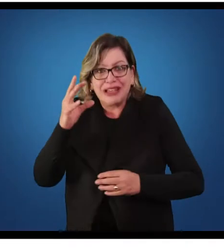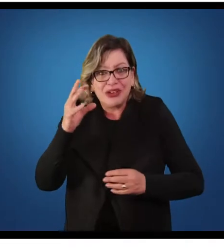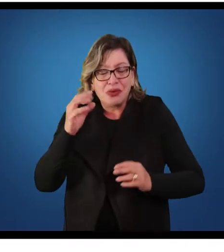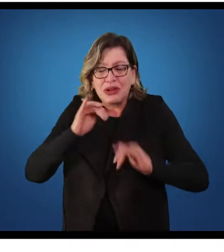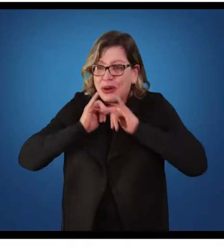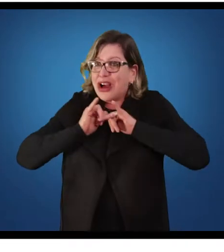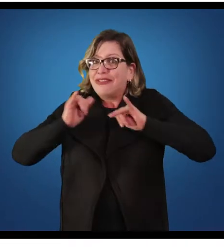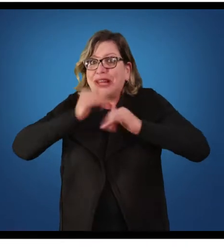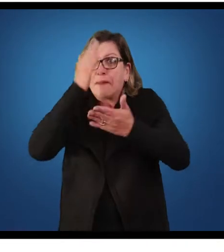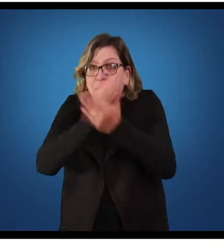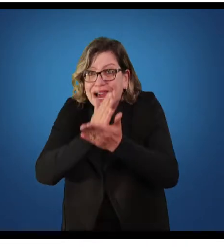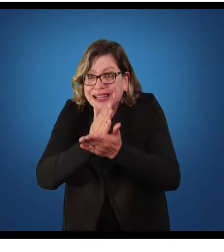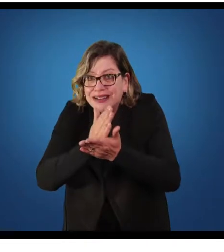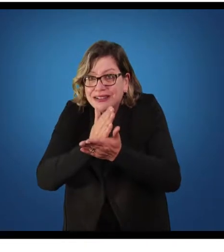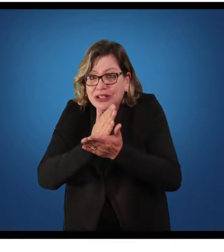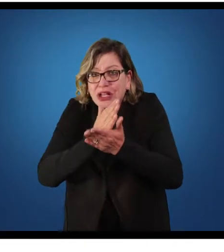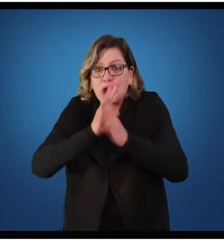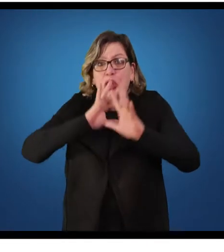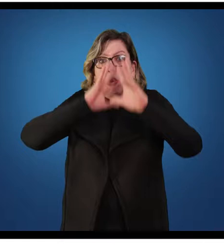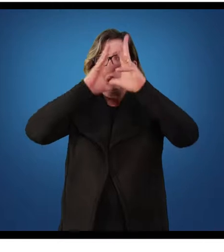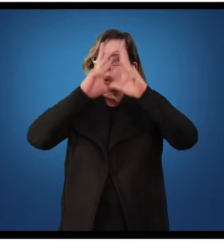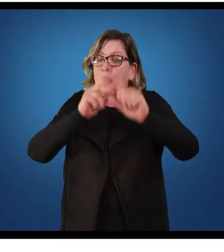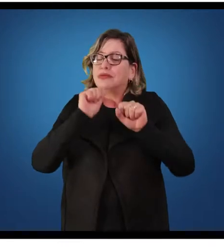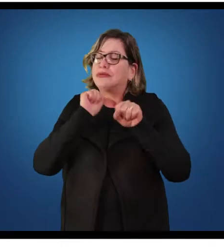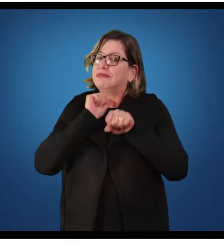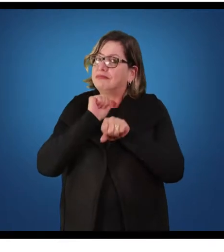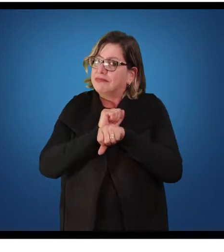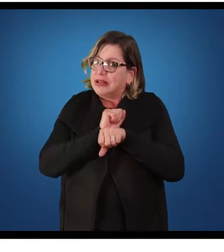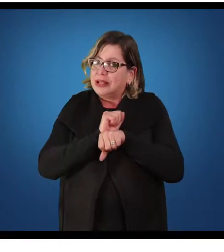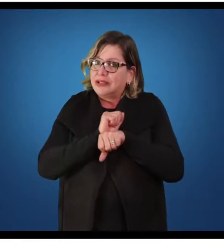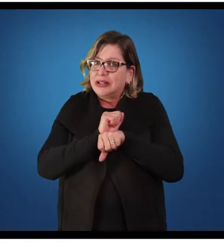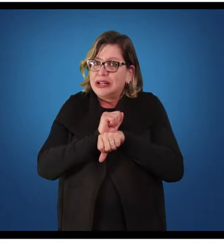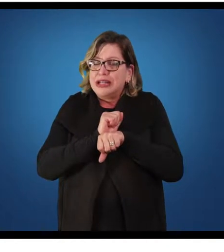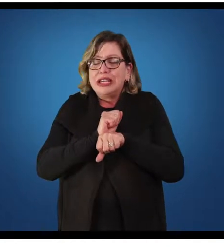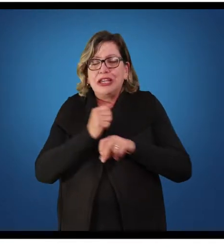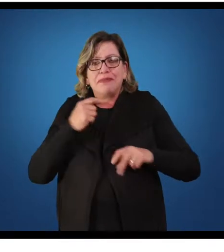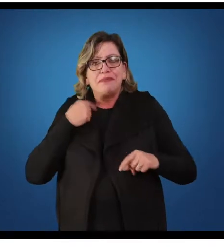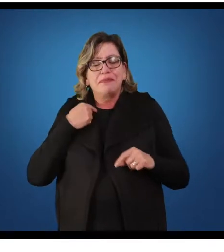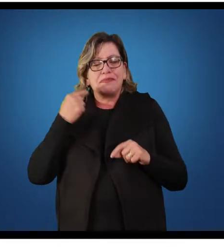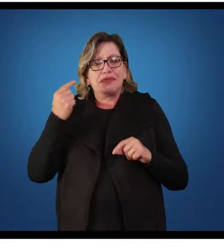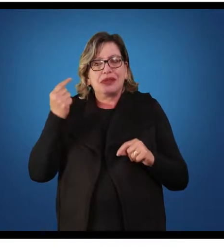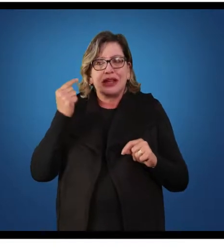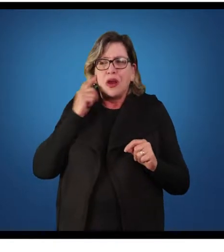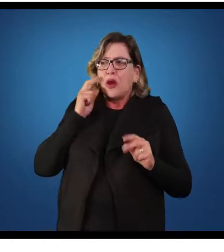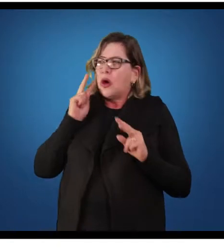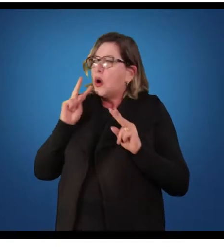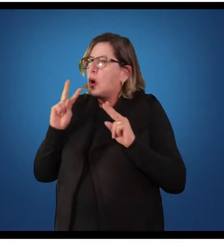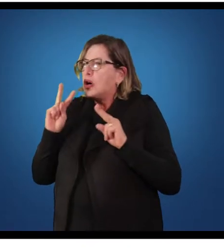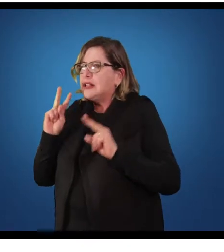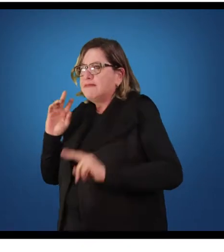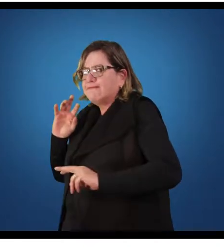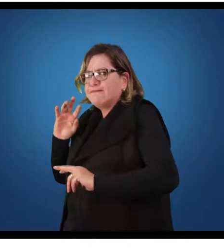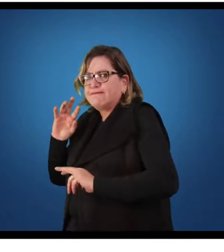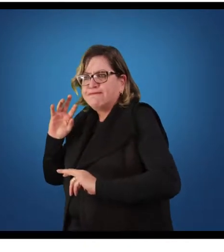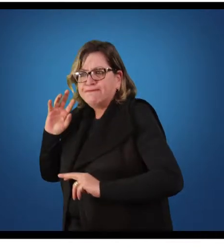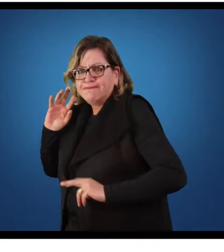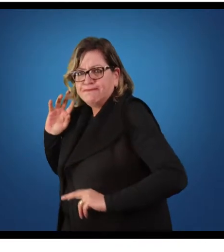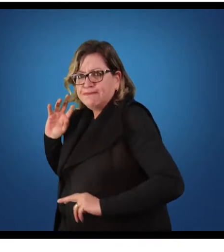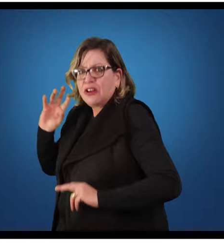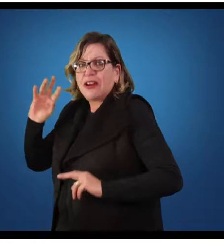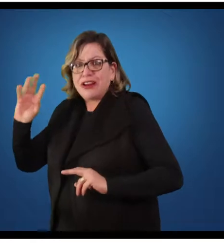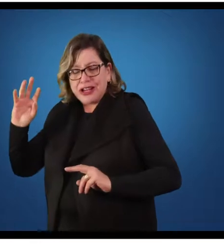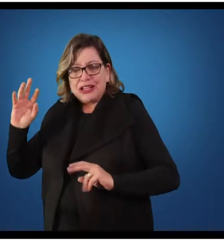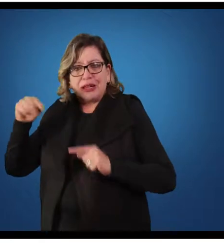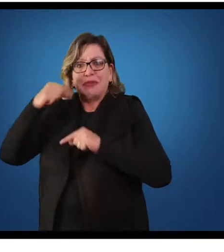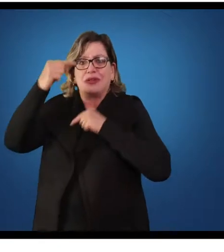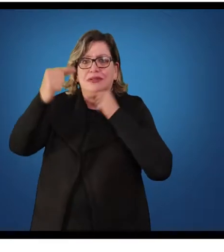falar, parou, todo mundo para e faz de conta. Olha um companheiro e faz de conta que vai passar, faz esse movimento e